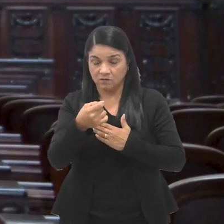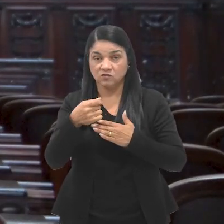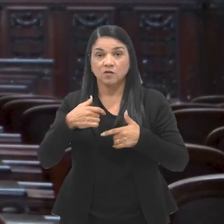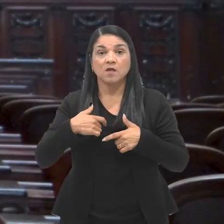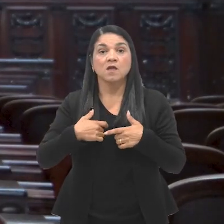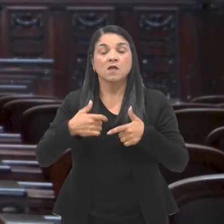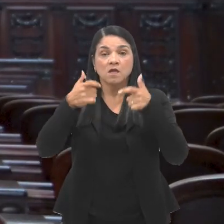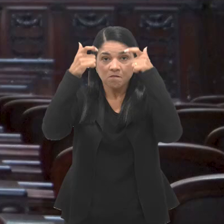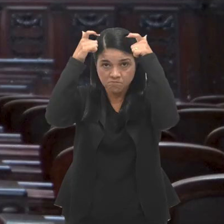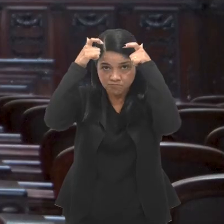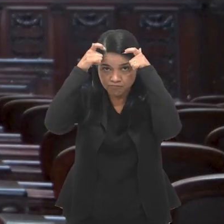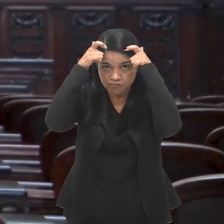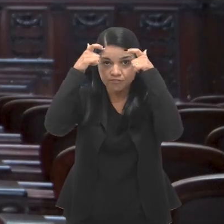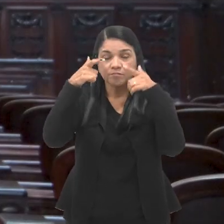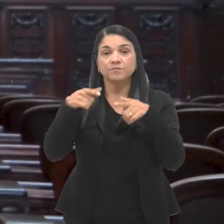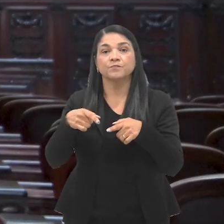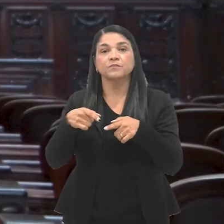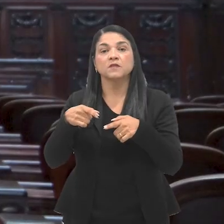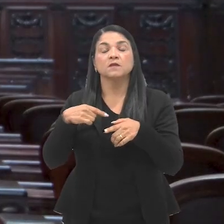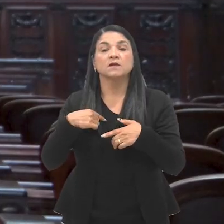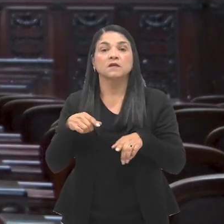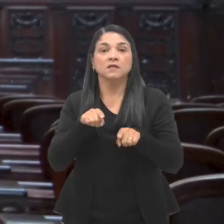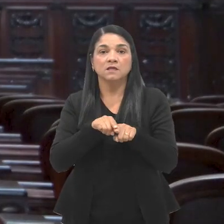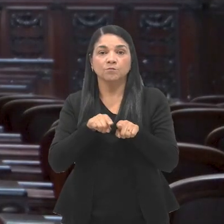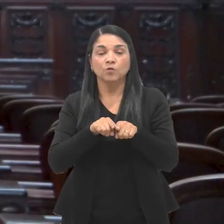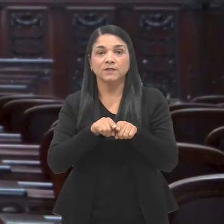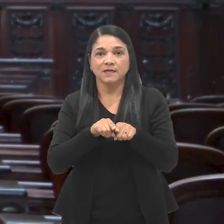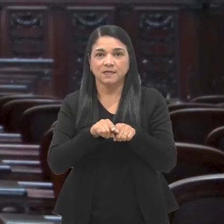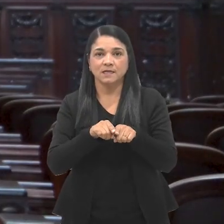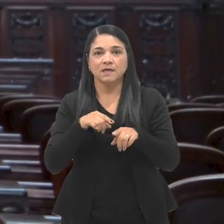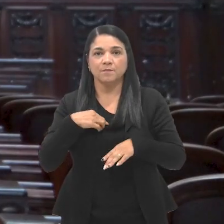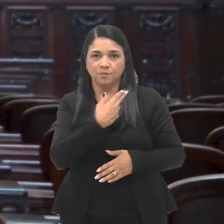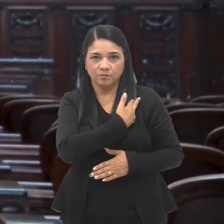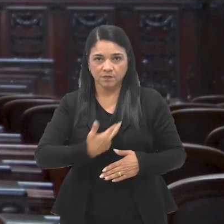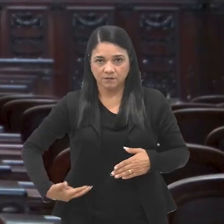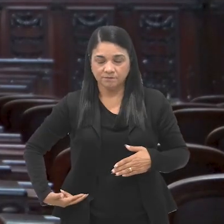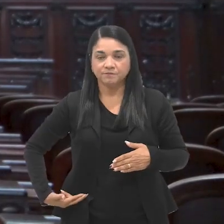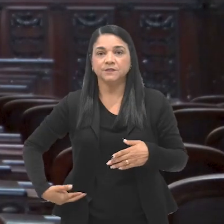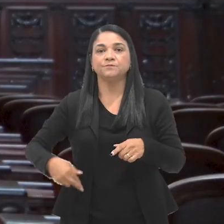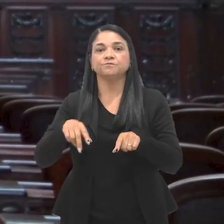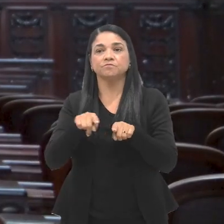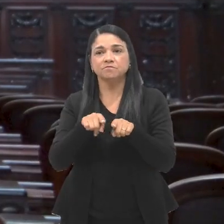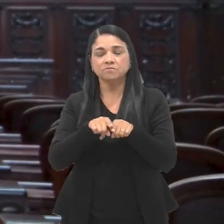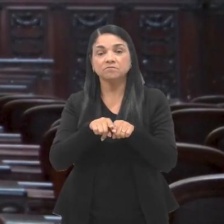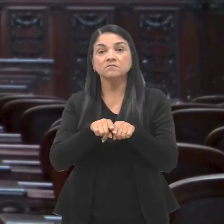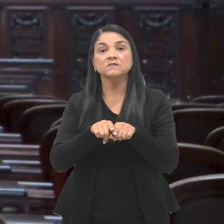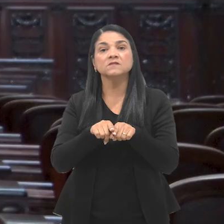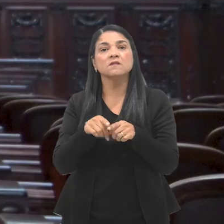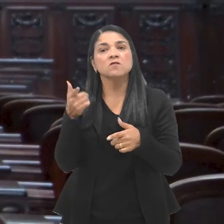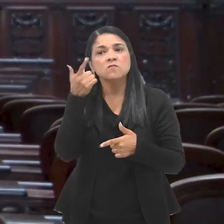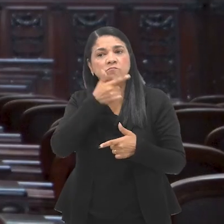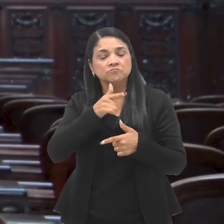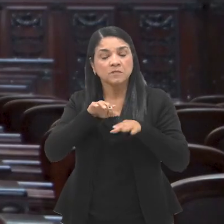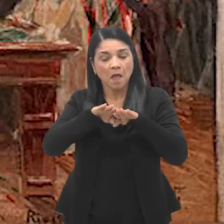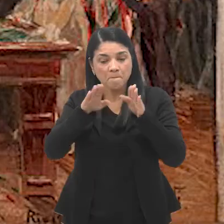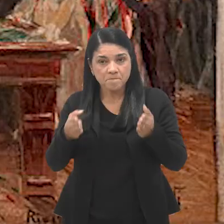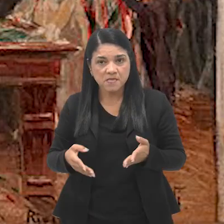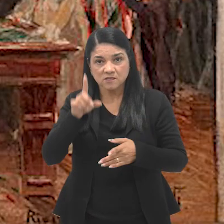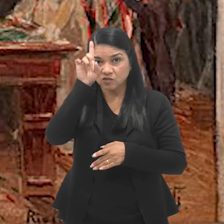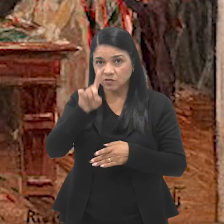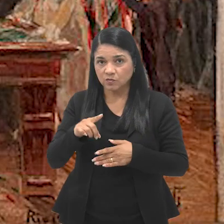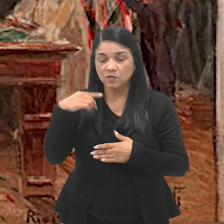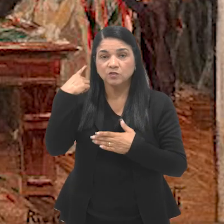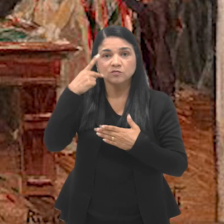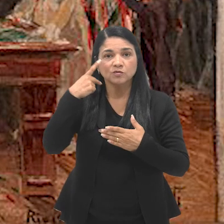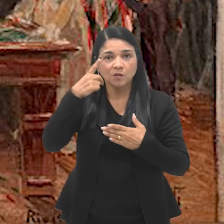República e monarquia se reconciliam para se pensar uma história do Brasil mais ampliada, em que o parlamento tem um protagonismo. A